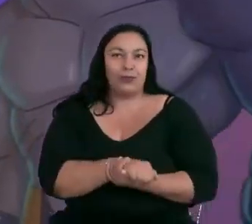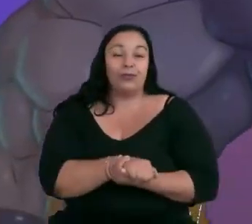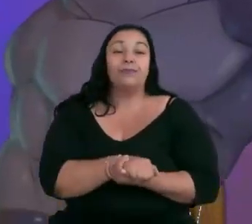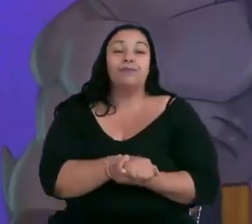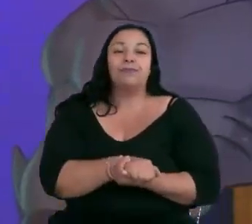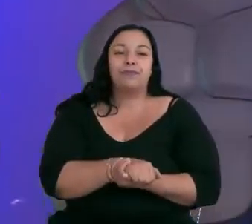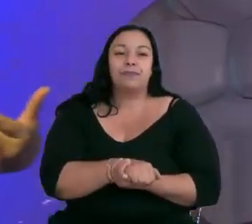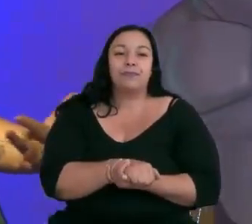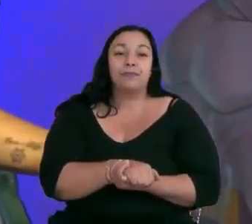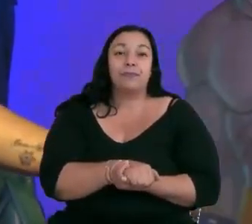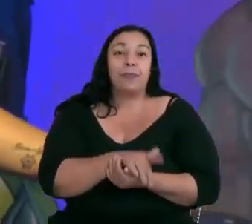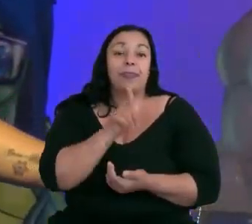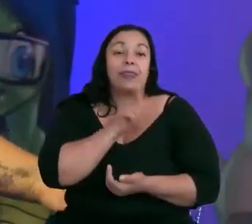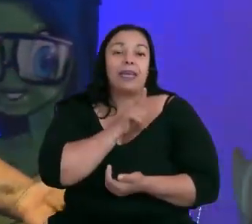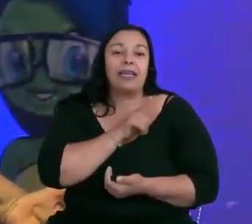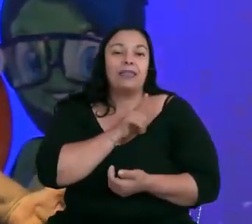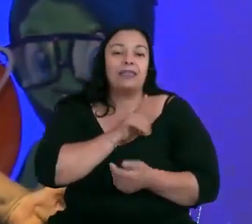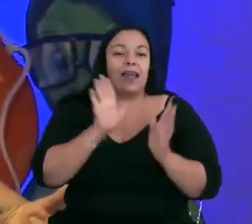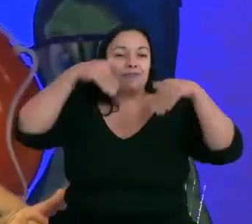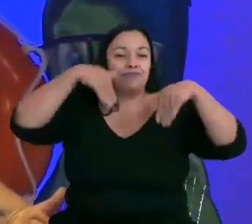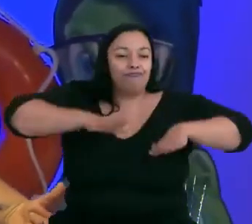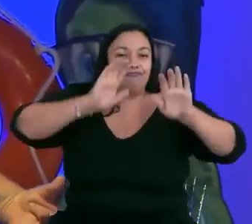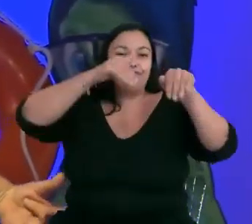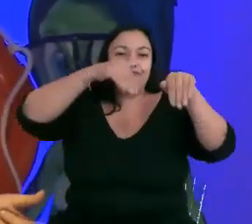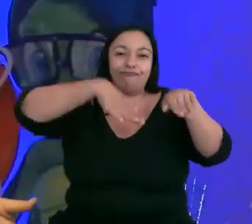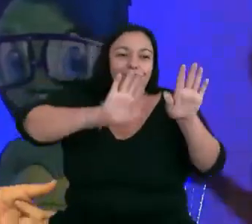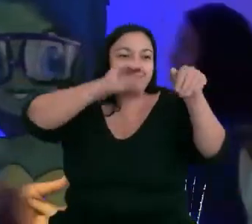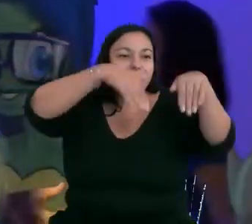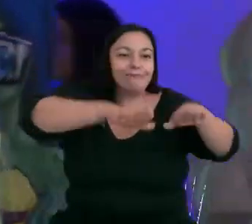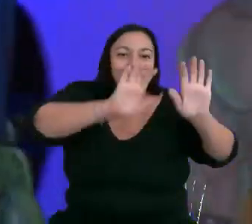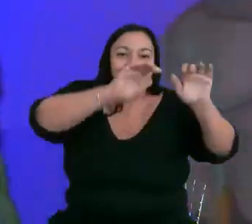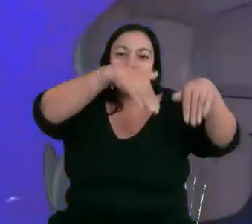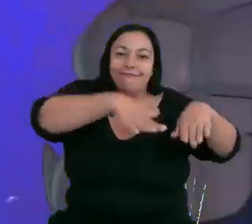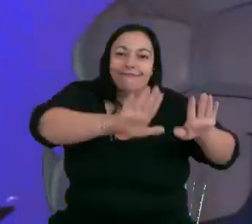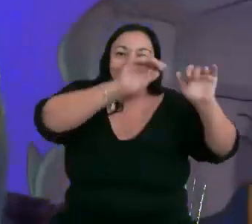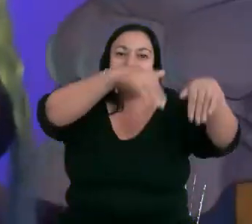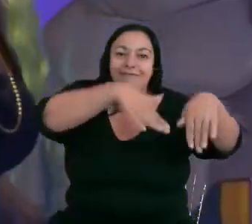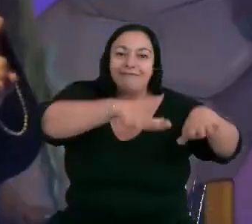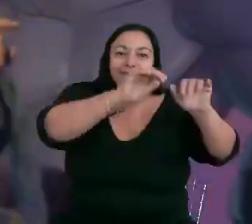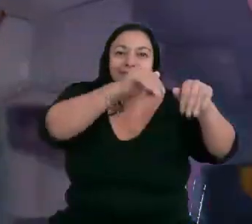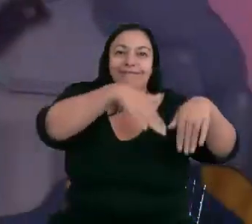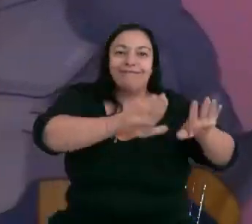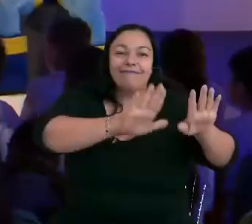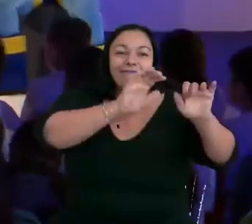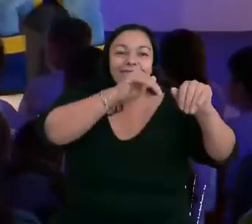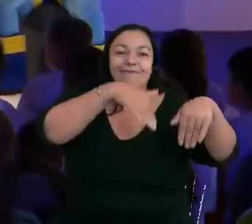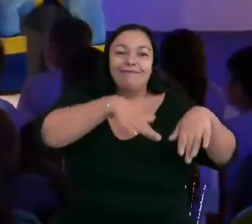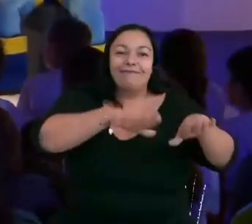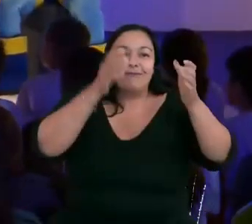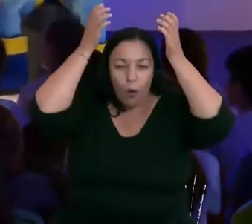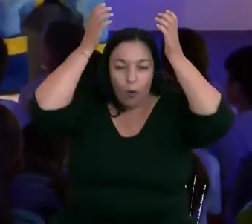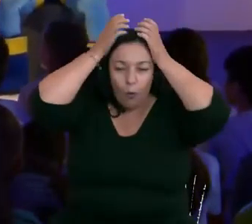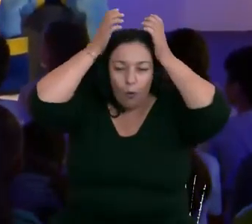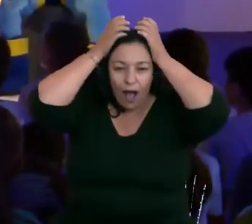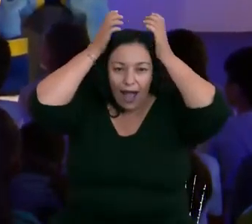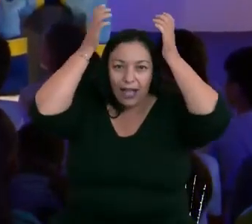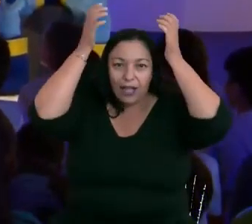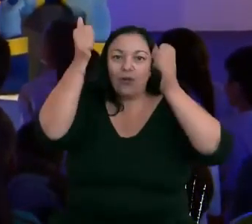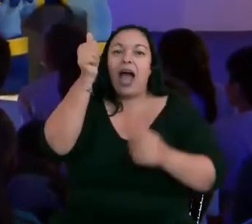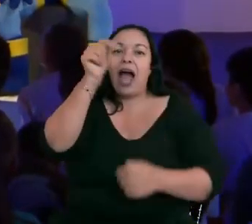tem as correntes marítimas que fazem com que Azulha seja um reino muito